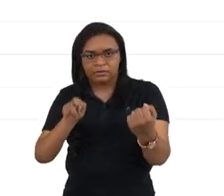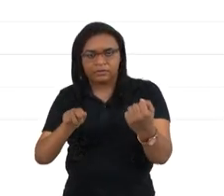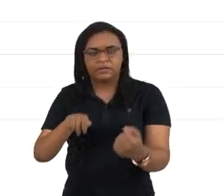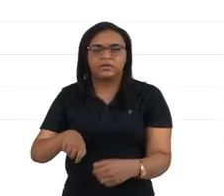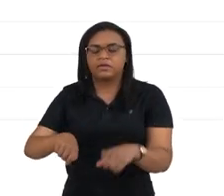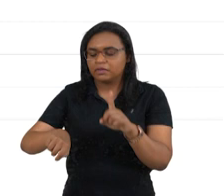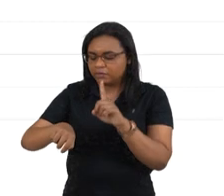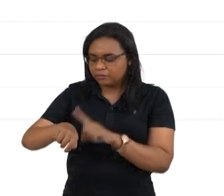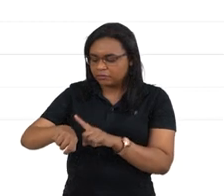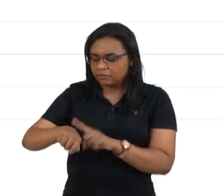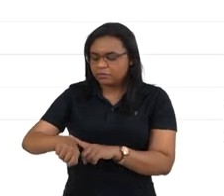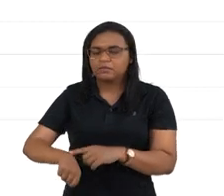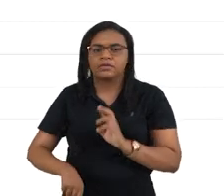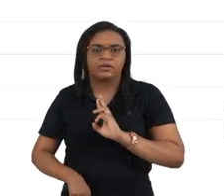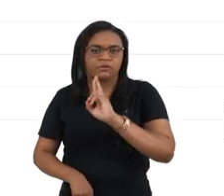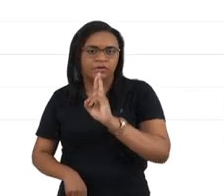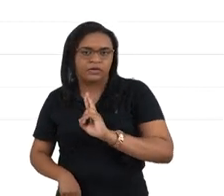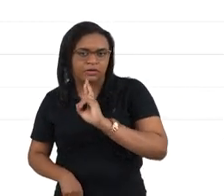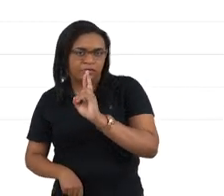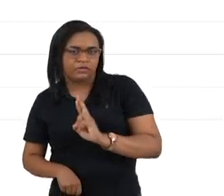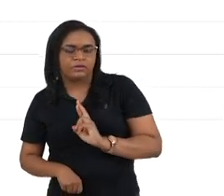Então a gente já pode até relacionar assim.